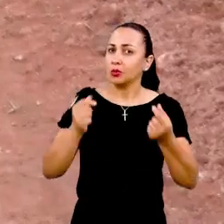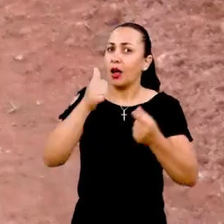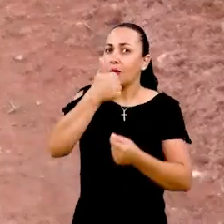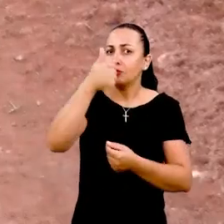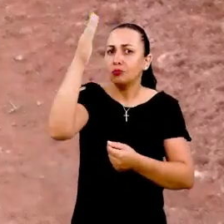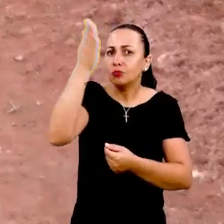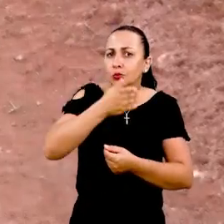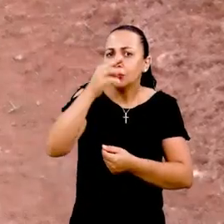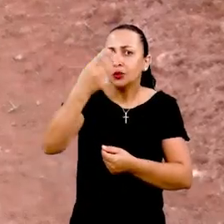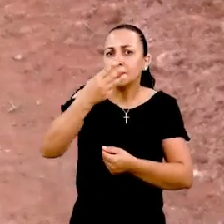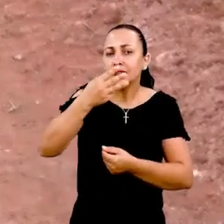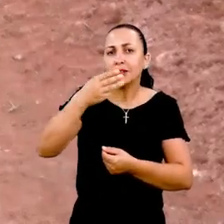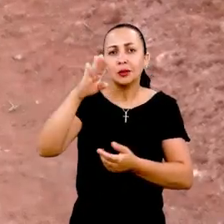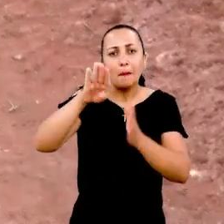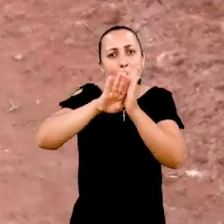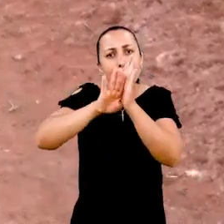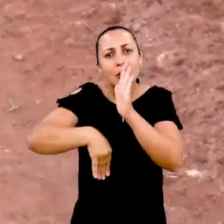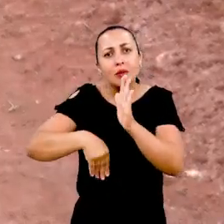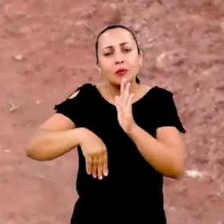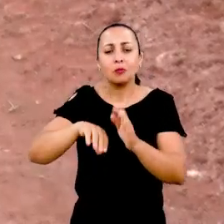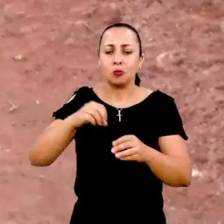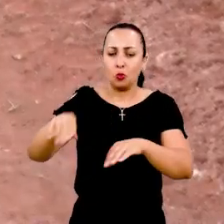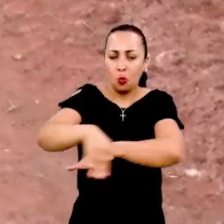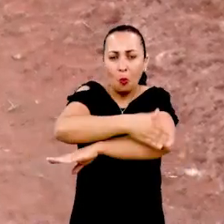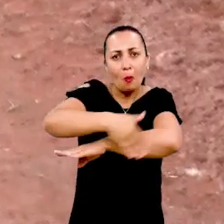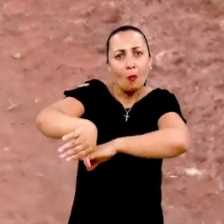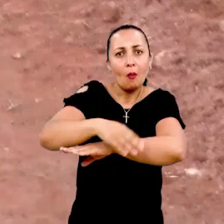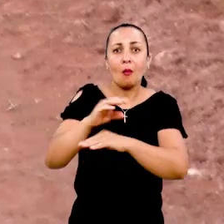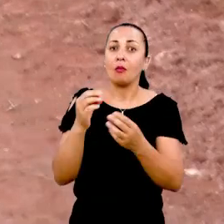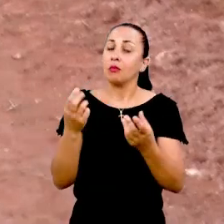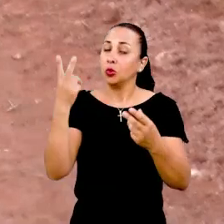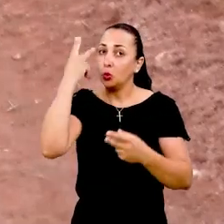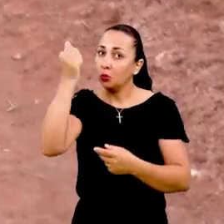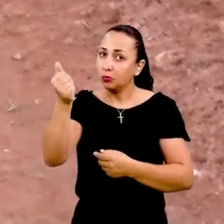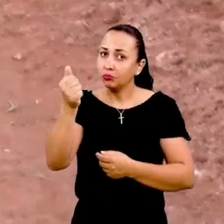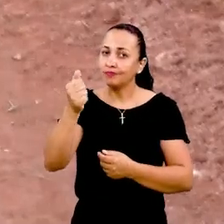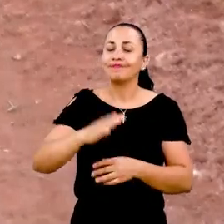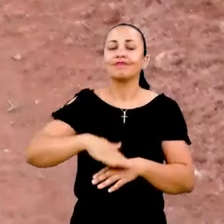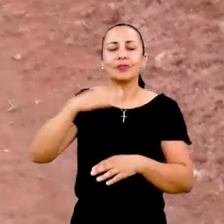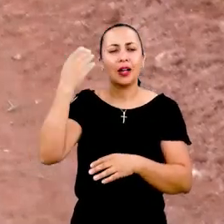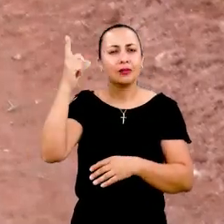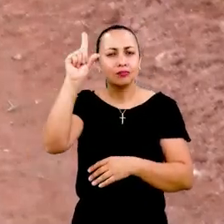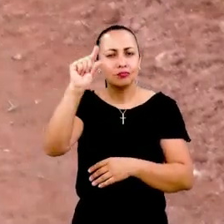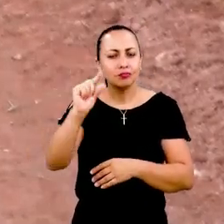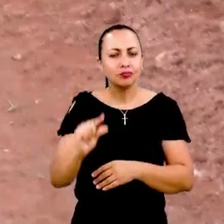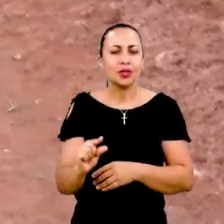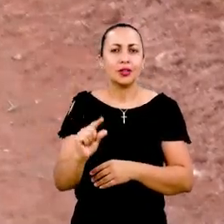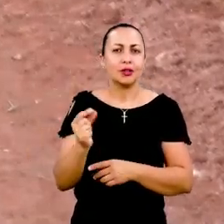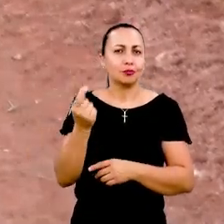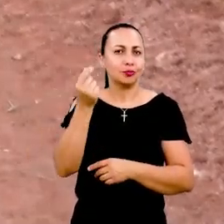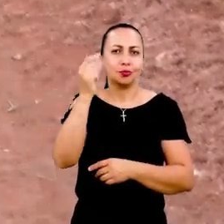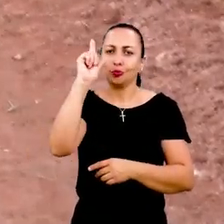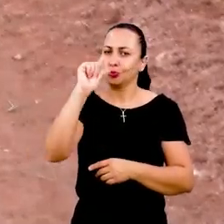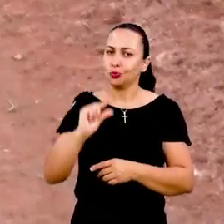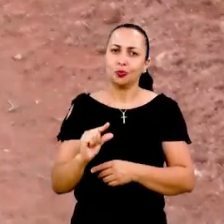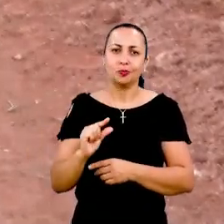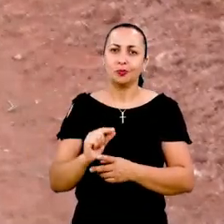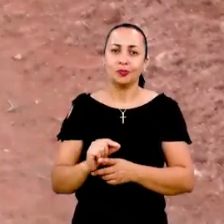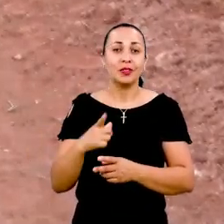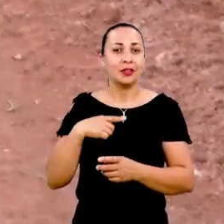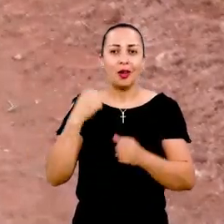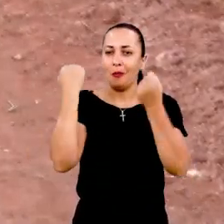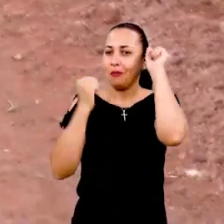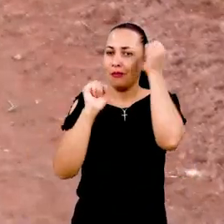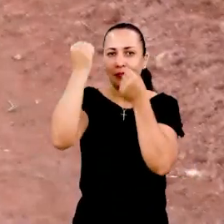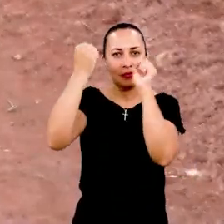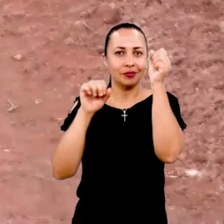consegue ser 1/3 do custo de um pavimento convencional. Então, ela é muito mais barata, entende? Em termos de mão de obra, exige